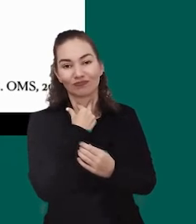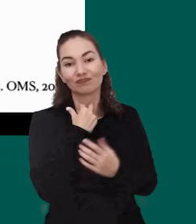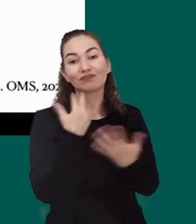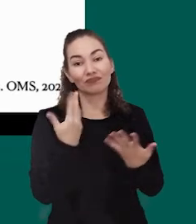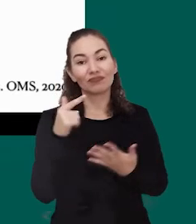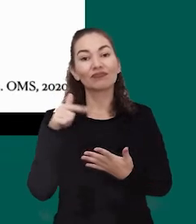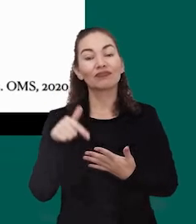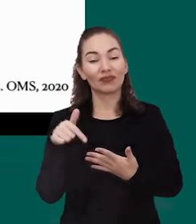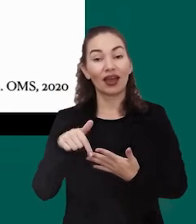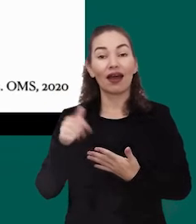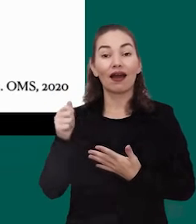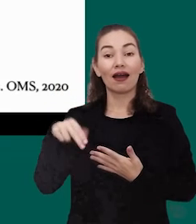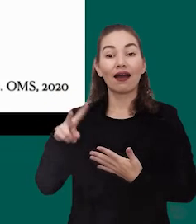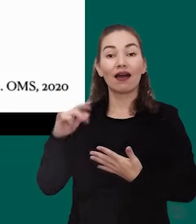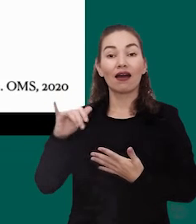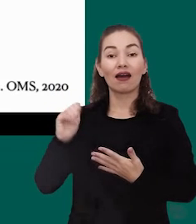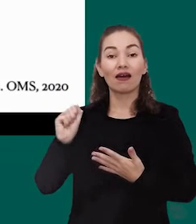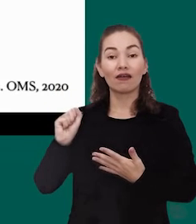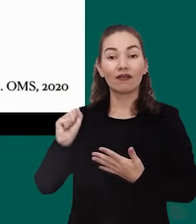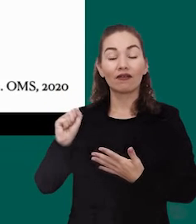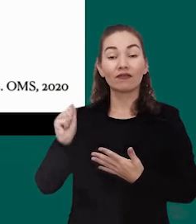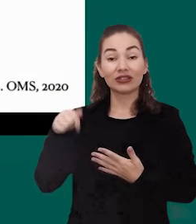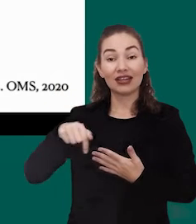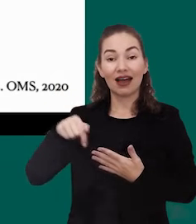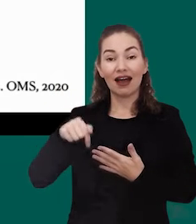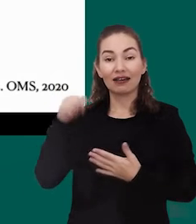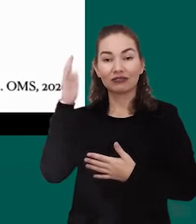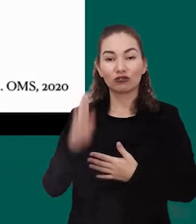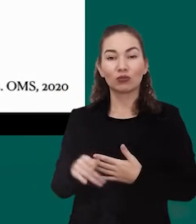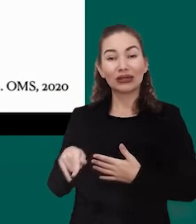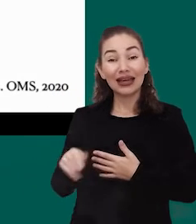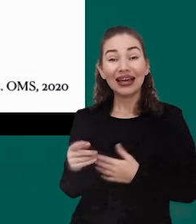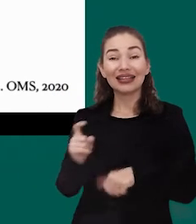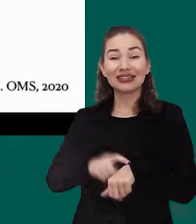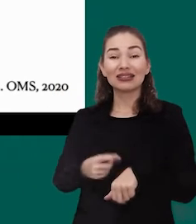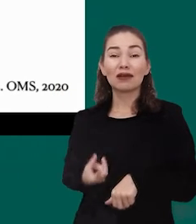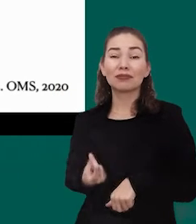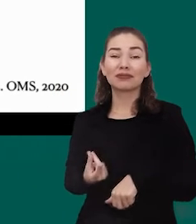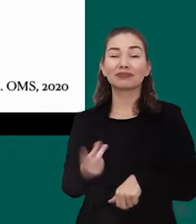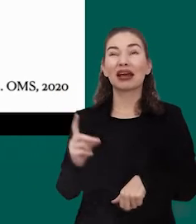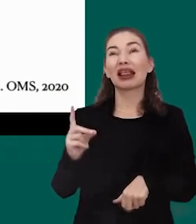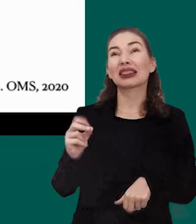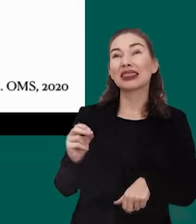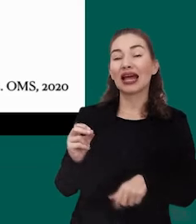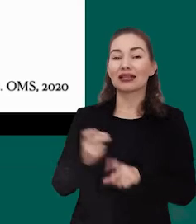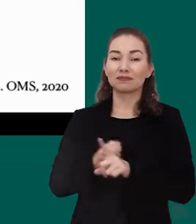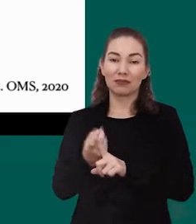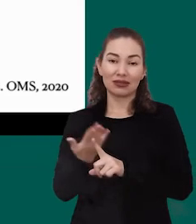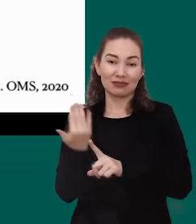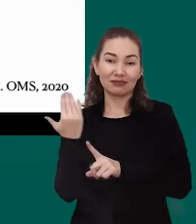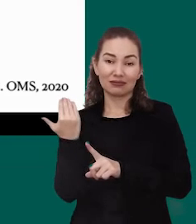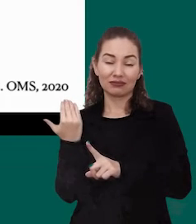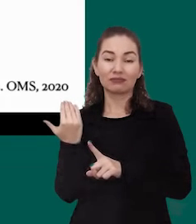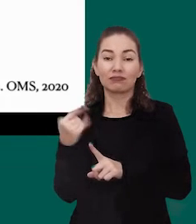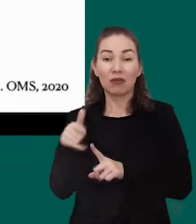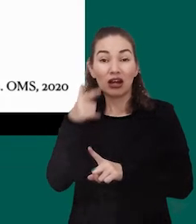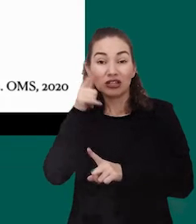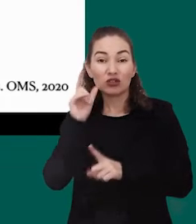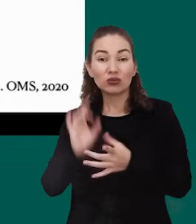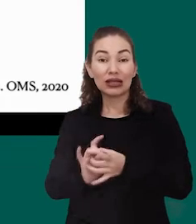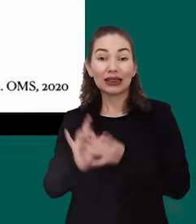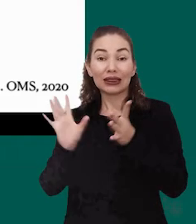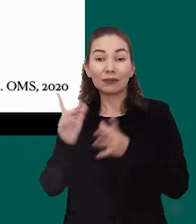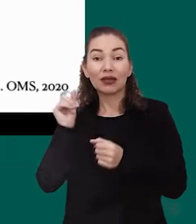caso da Anvisa, por exemplo. Esse tempo geralmente dura muito, né? Eles costumavam durar 6 a 10 meses para as entidades regulatórias